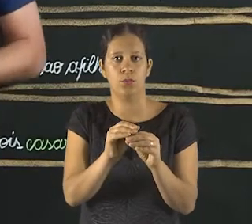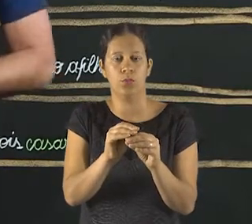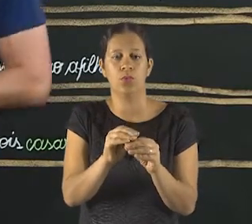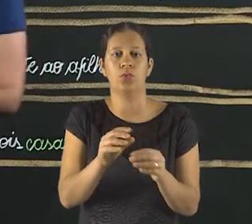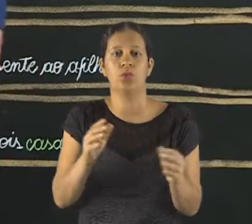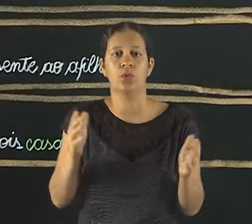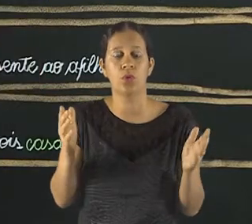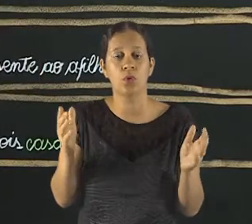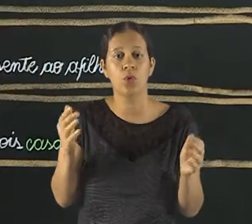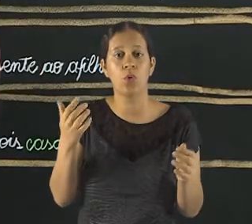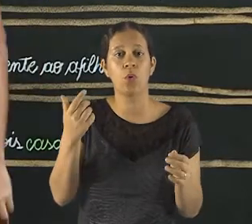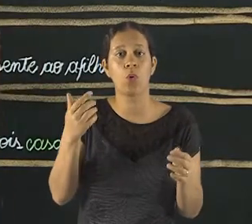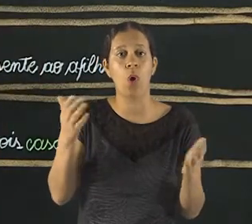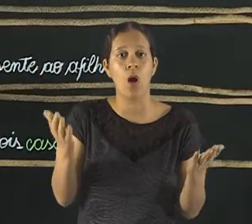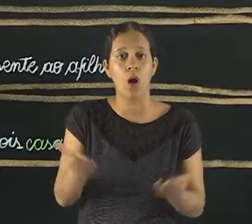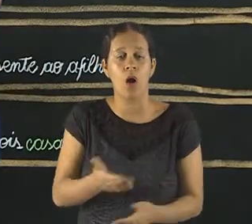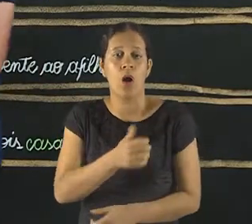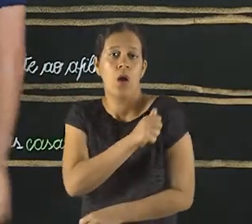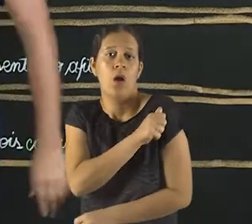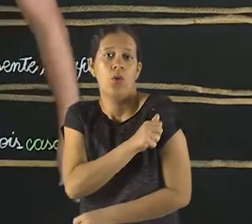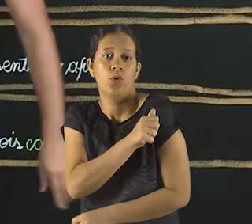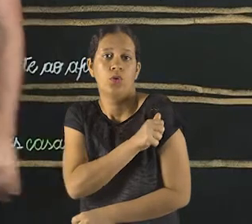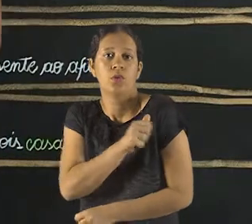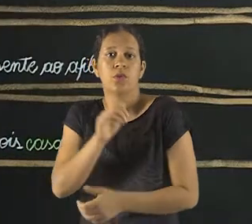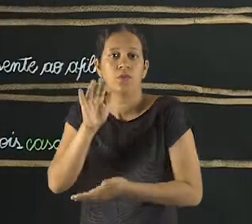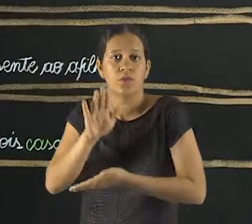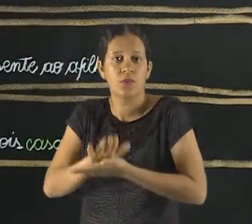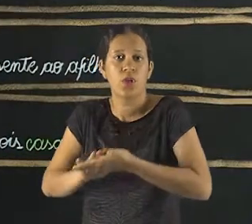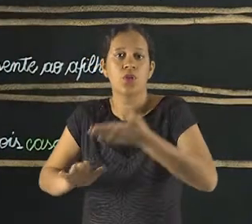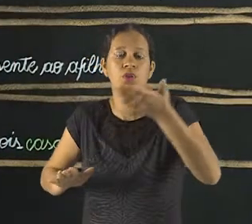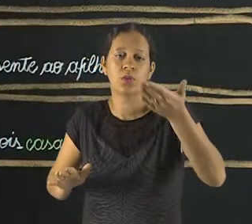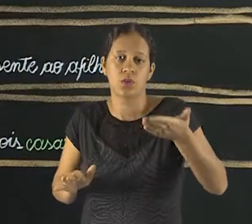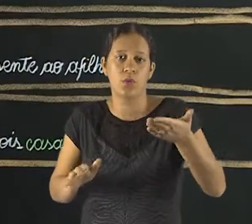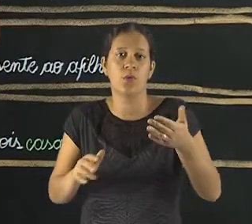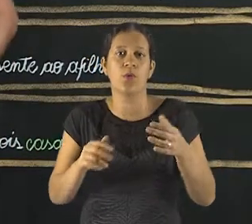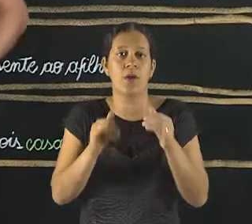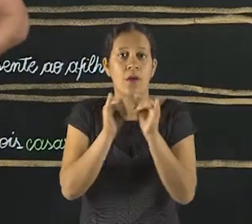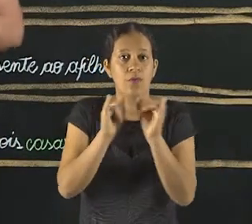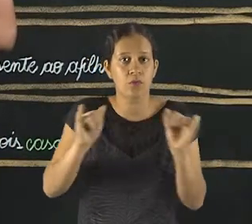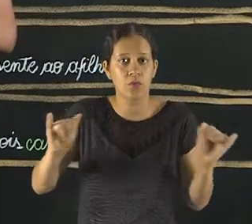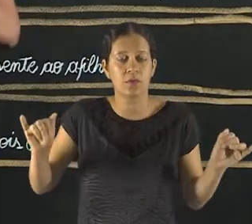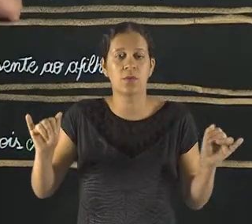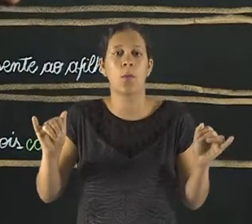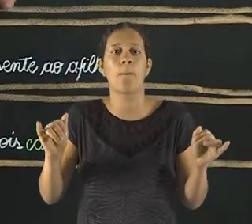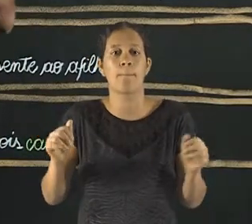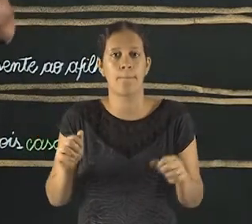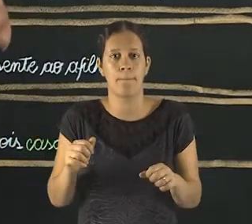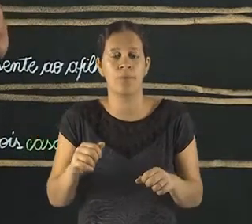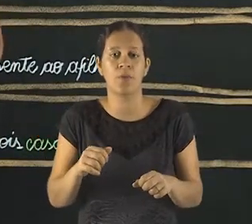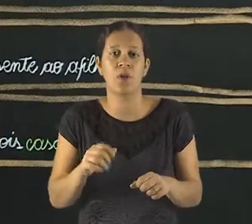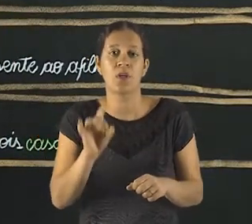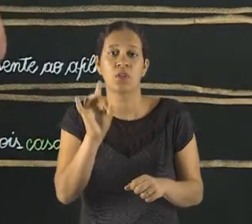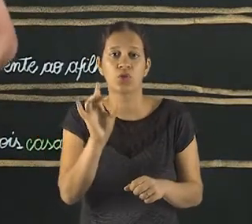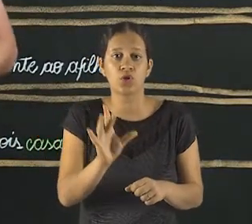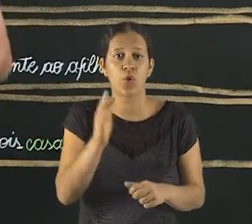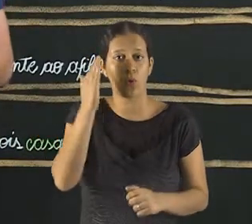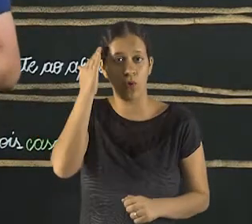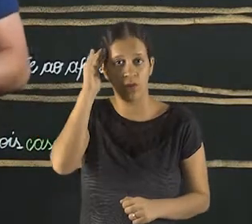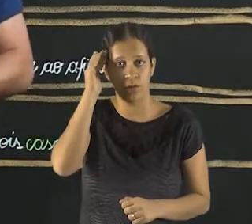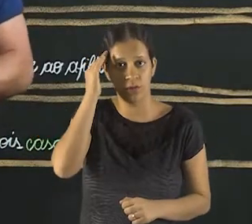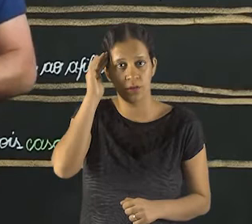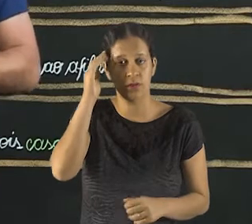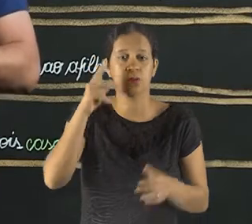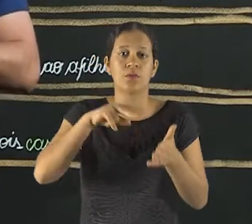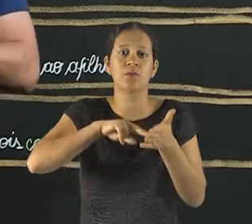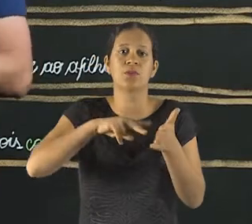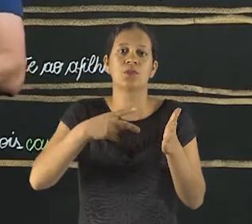dessa oração. Os estudantes viajaram. Para onde eles viajaram seria uma informação a mais, mas não impede que a